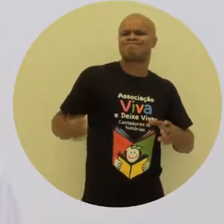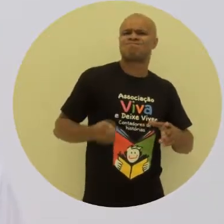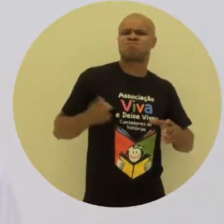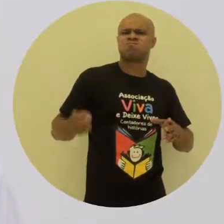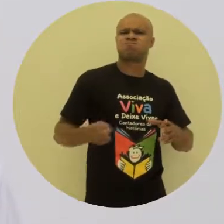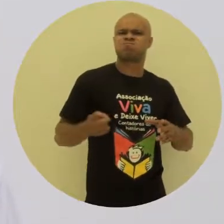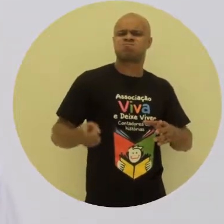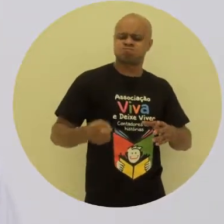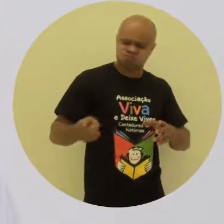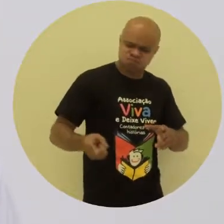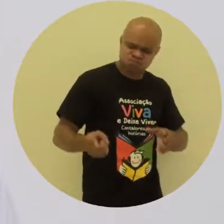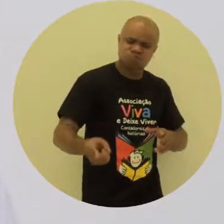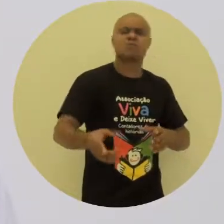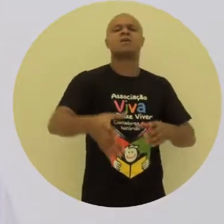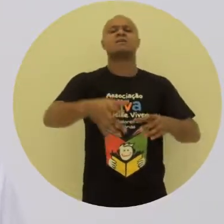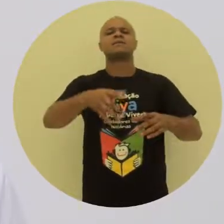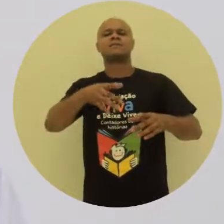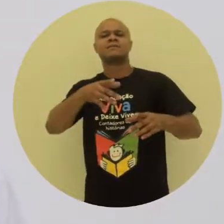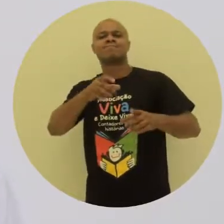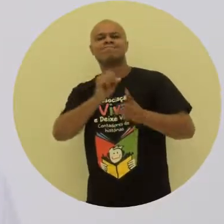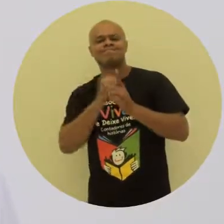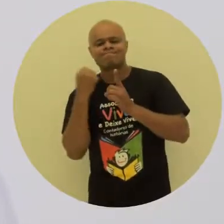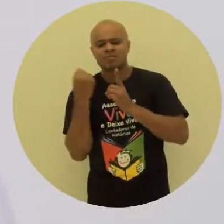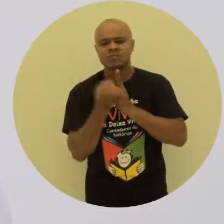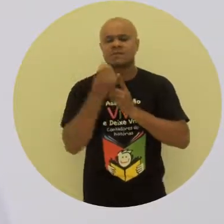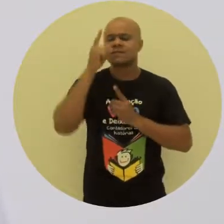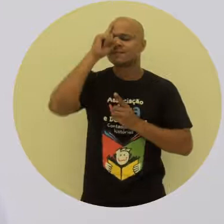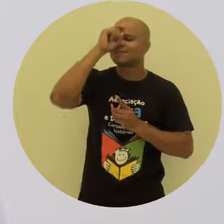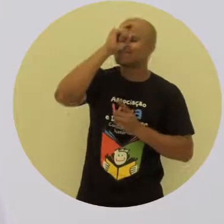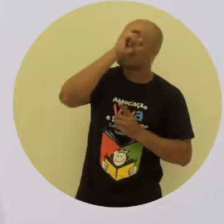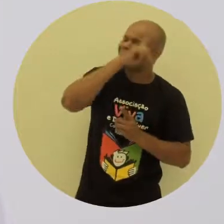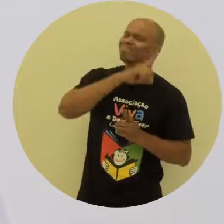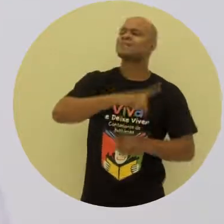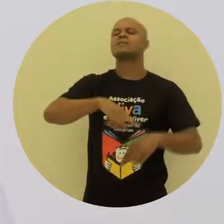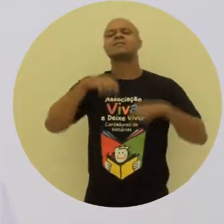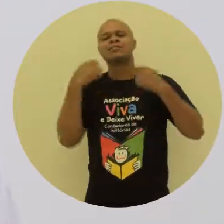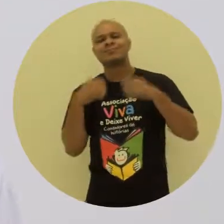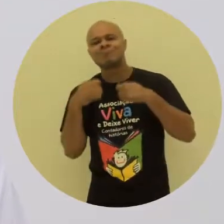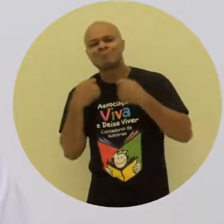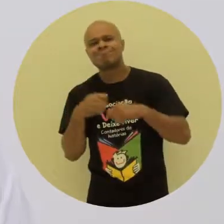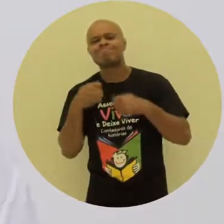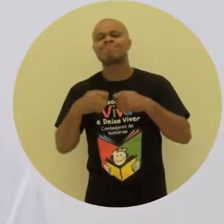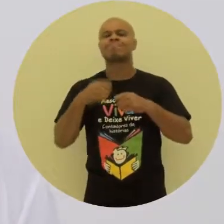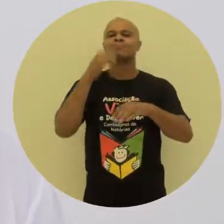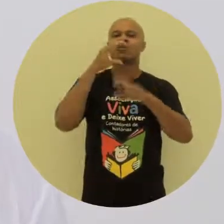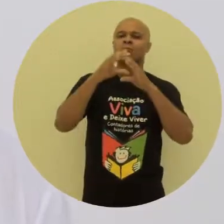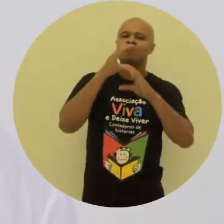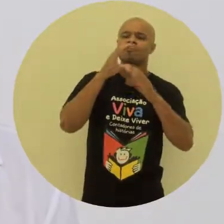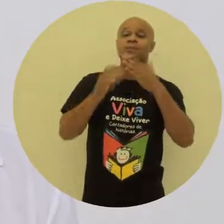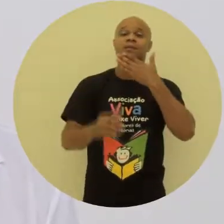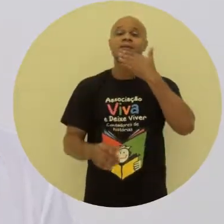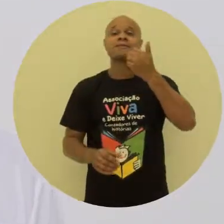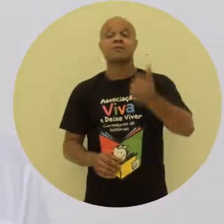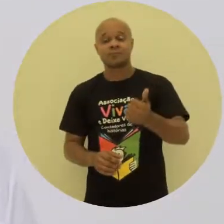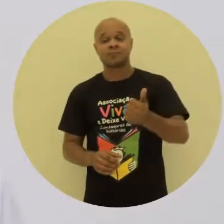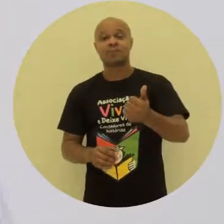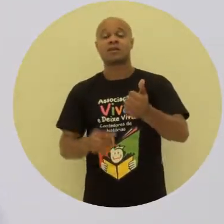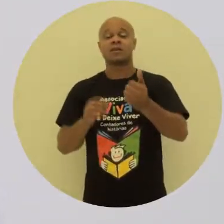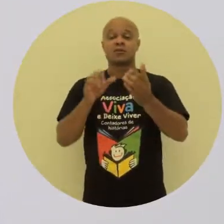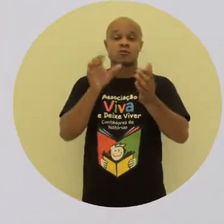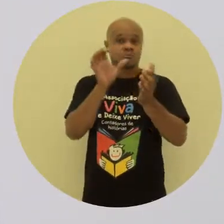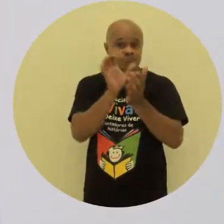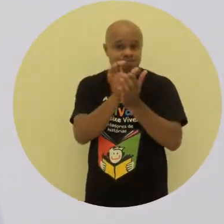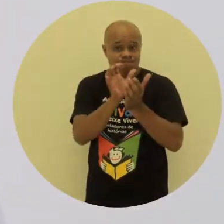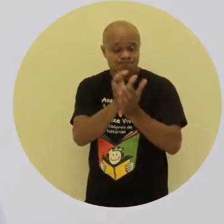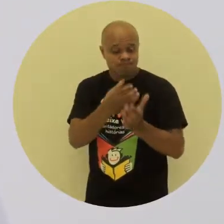gravemente dentro desse contexto de uma sociedade que de fato precisa, né, de mais comunicação. A